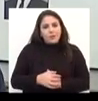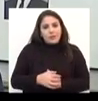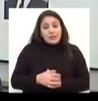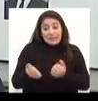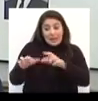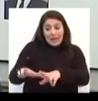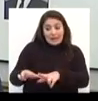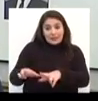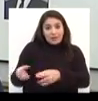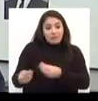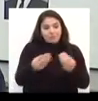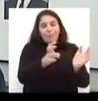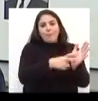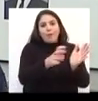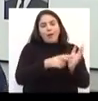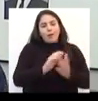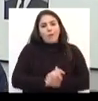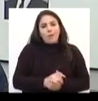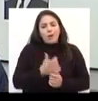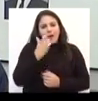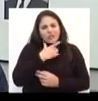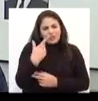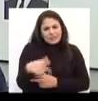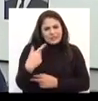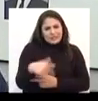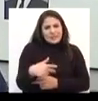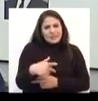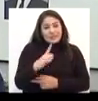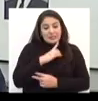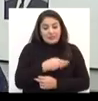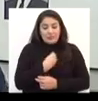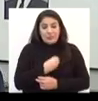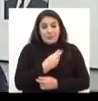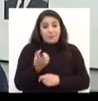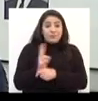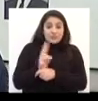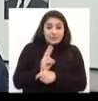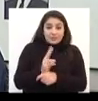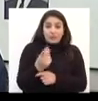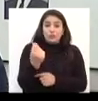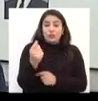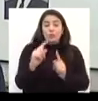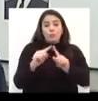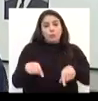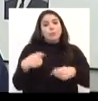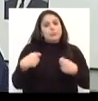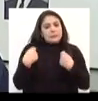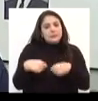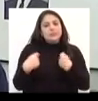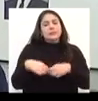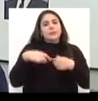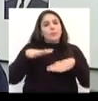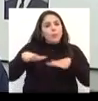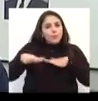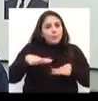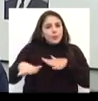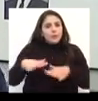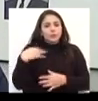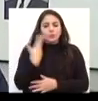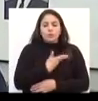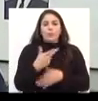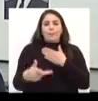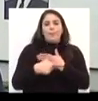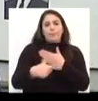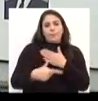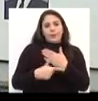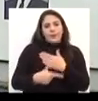Fundo. Então eu acho que esta casa que aprovou, que está aqui para fiscalizar o dinheiro público, nós temos sim que se manifestar o quanto antes. Estou fazendo a